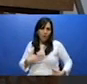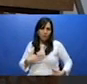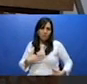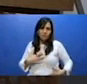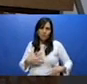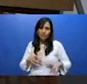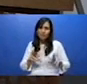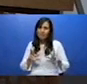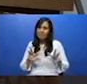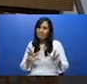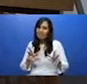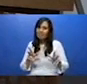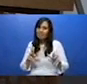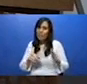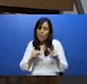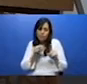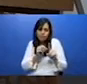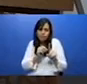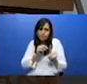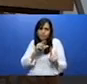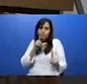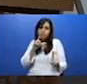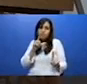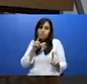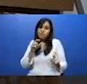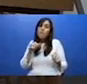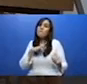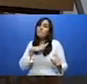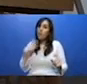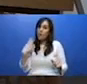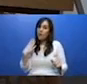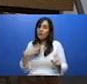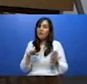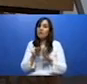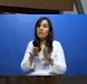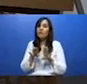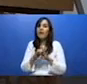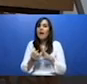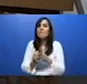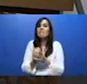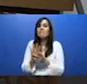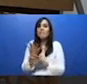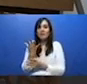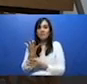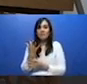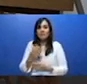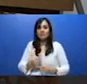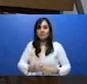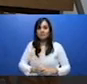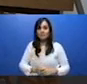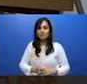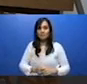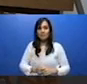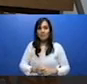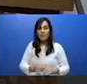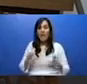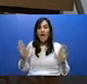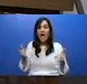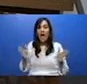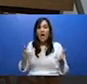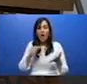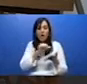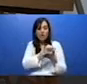alta temperatura acabam morrendo. E as plantinhas também, ok? Agora vamos para a